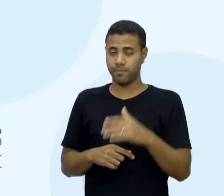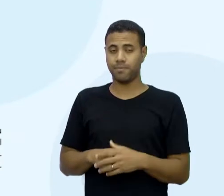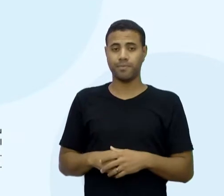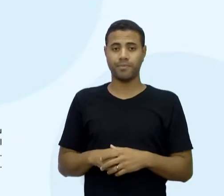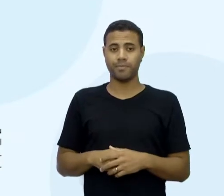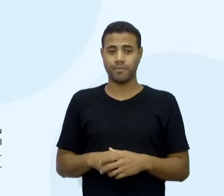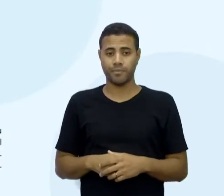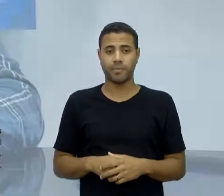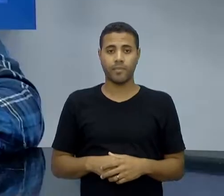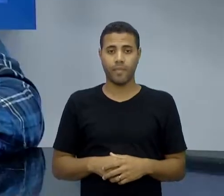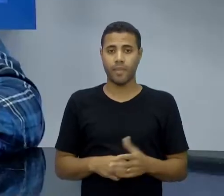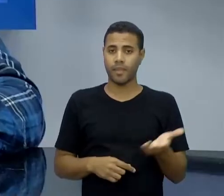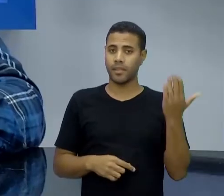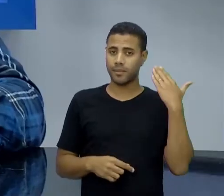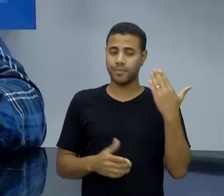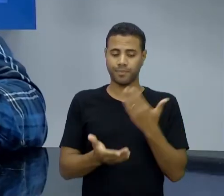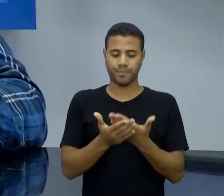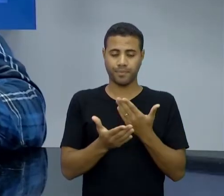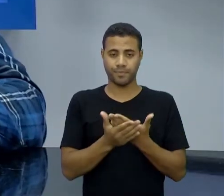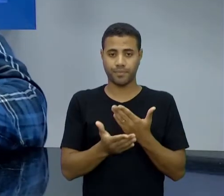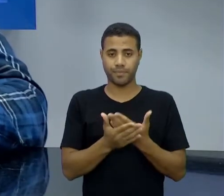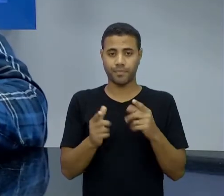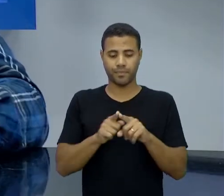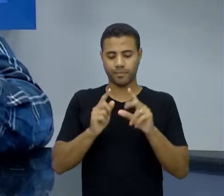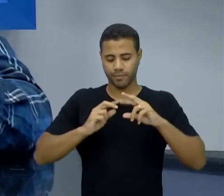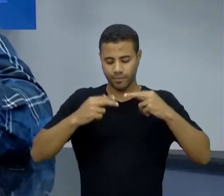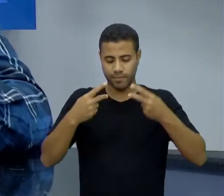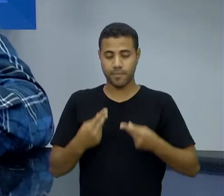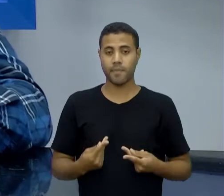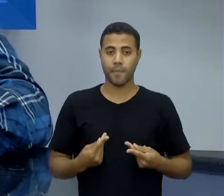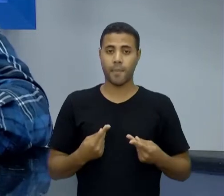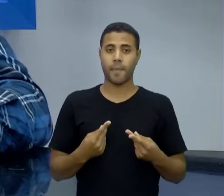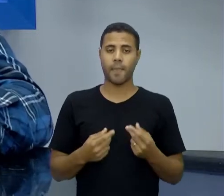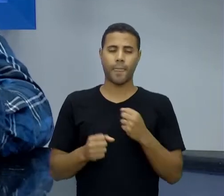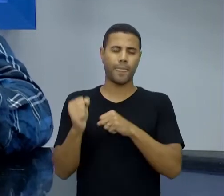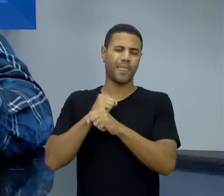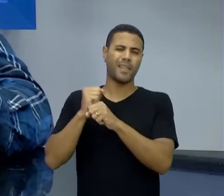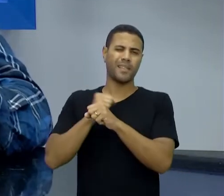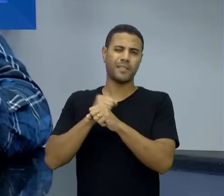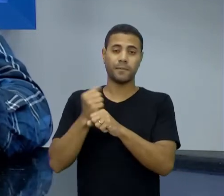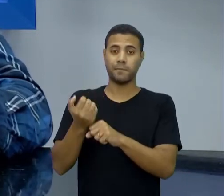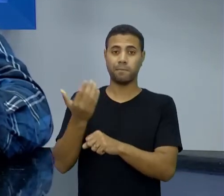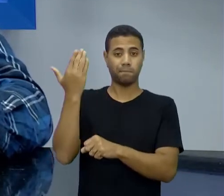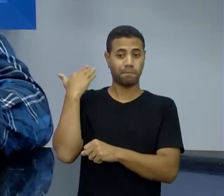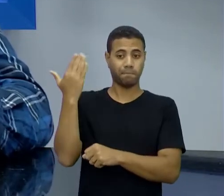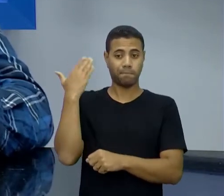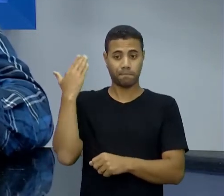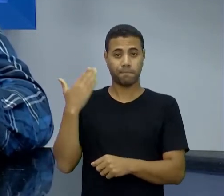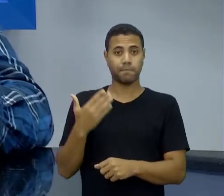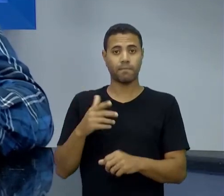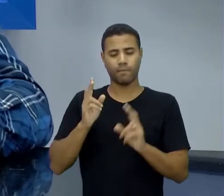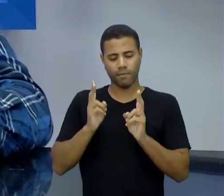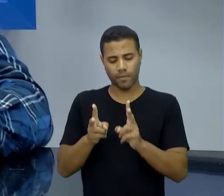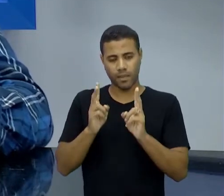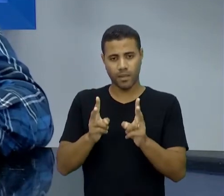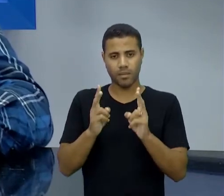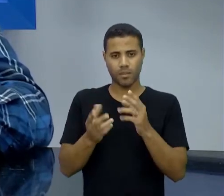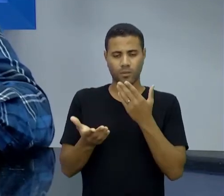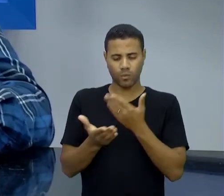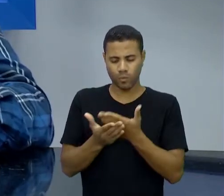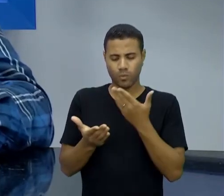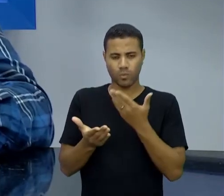viu nas aulas anteriores, né, que os seres humanos, desde lá do seu princípio, desde a pré-história, eles têm o hábito